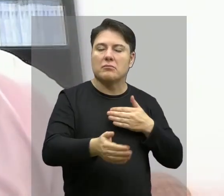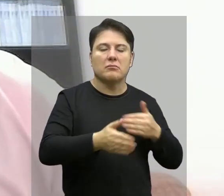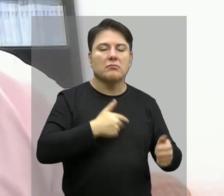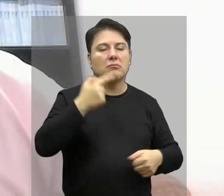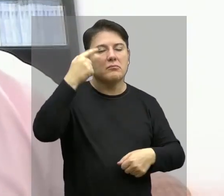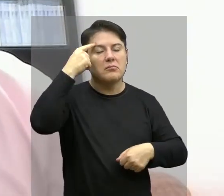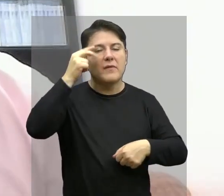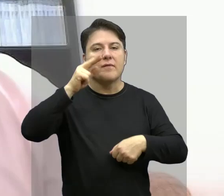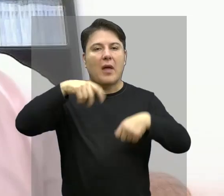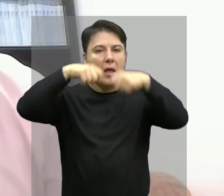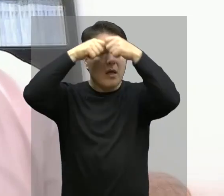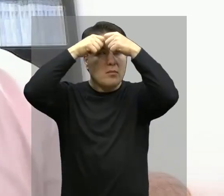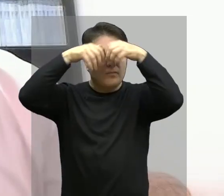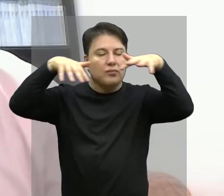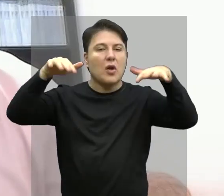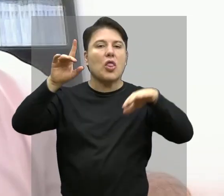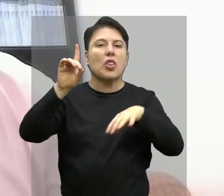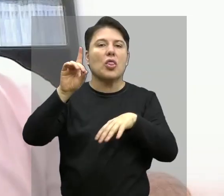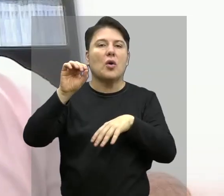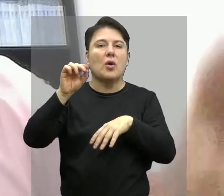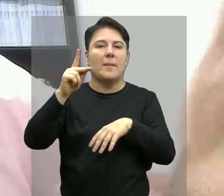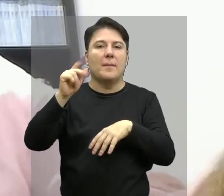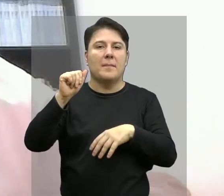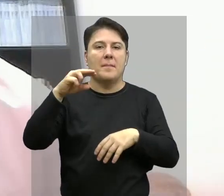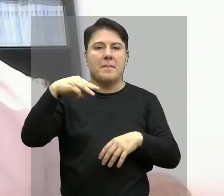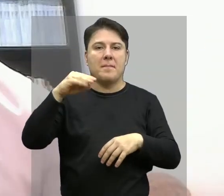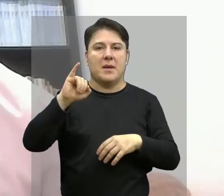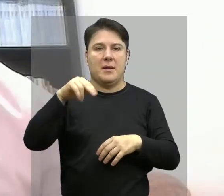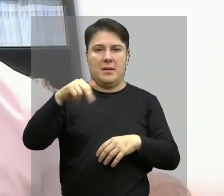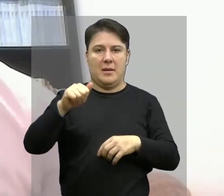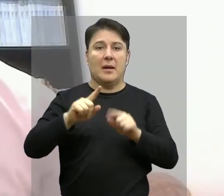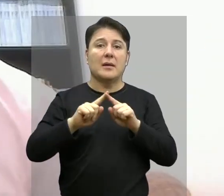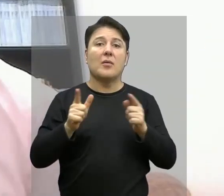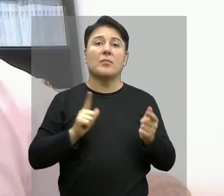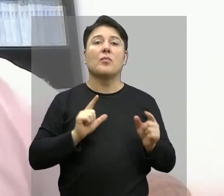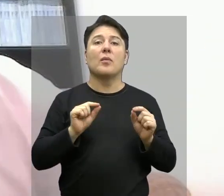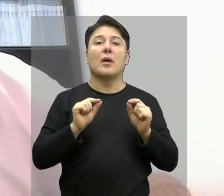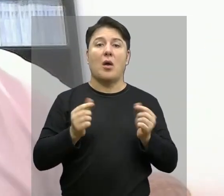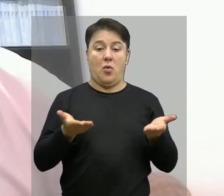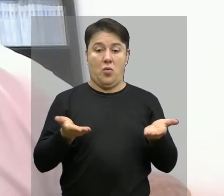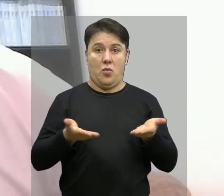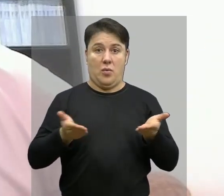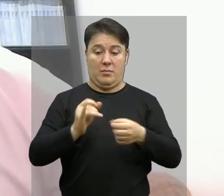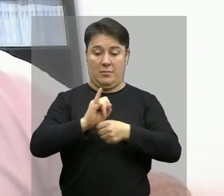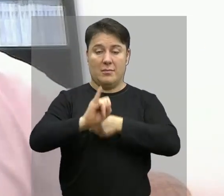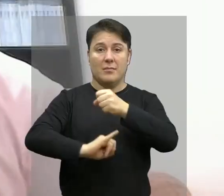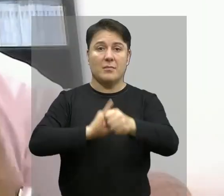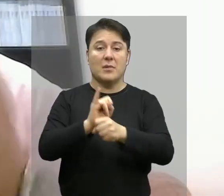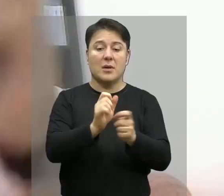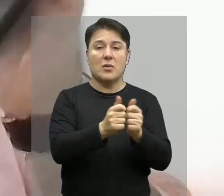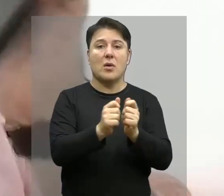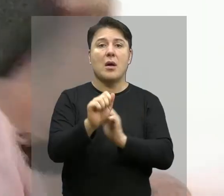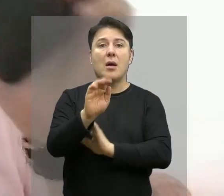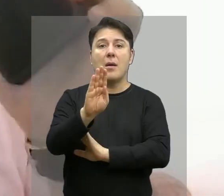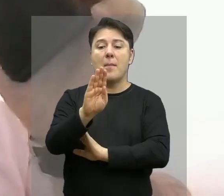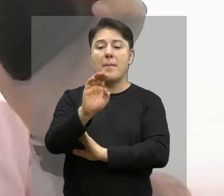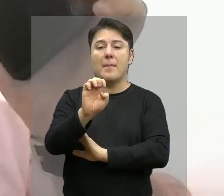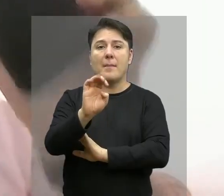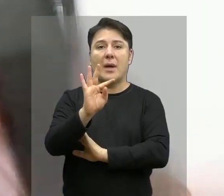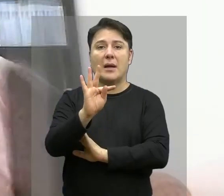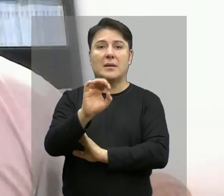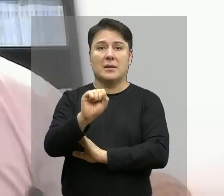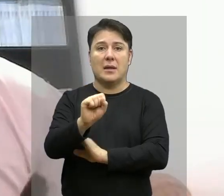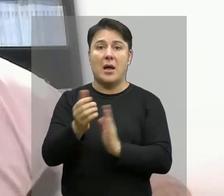dopamina, né? E qual é a complicação, por exemplo, dessas bets? Que as bets, né, agora está na palma da